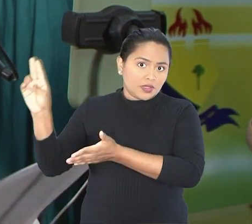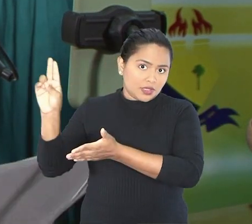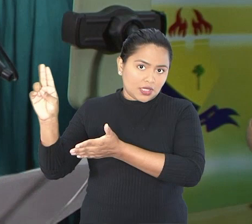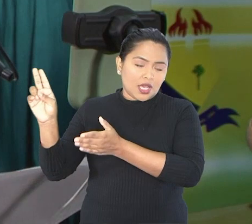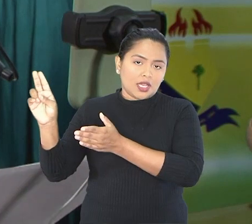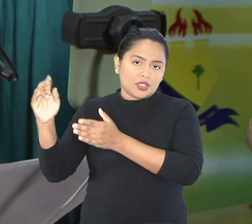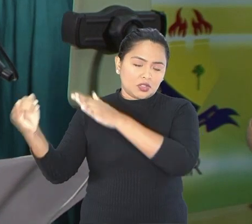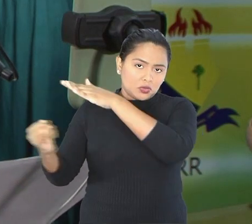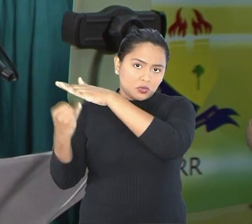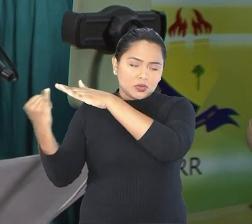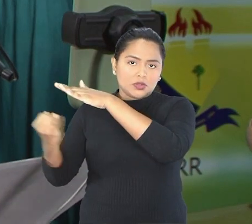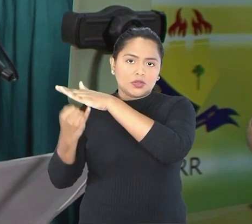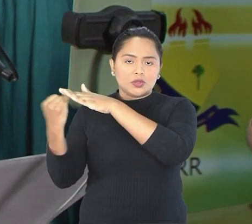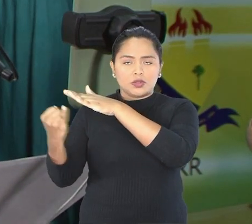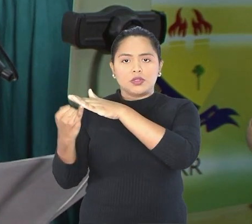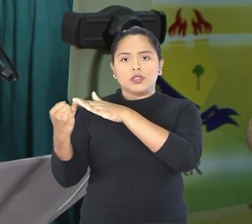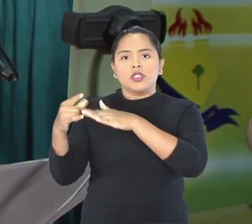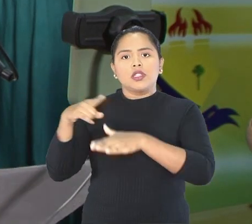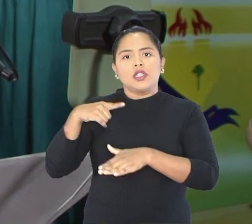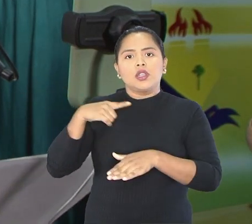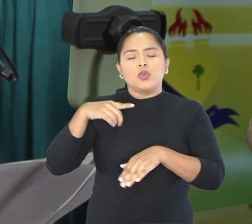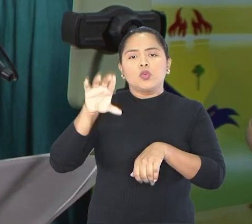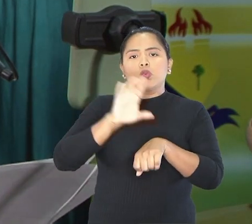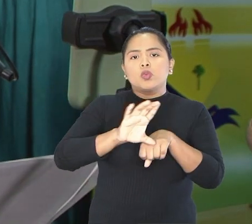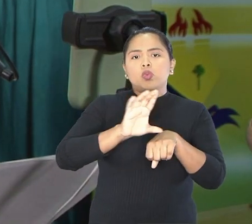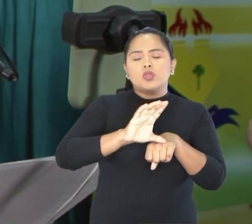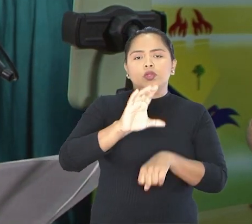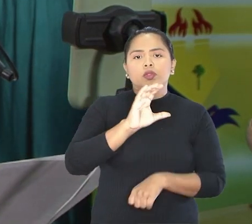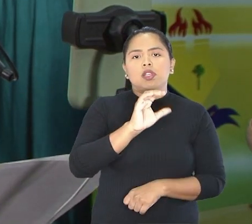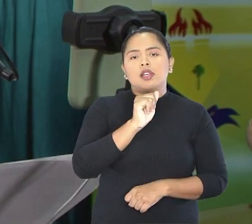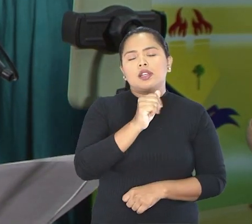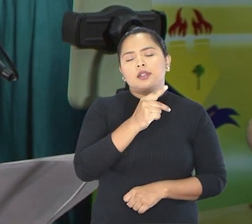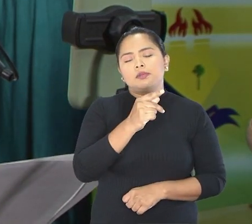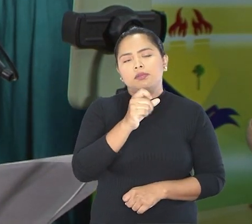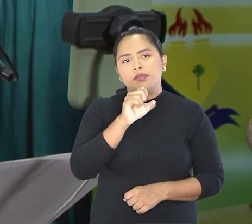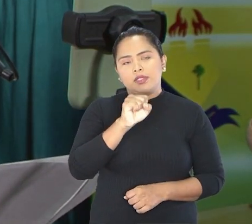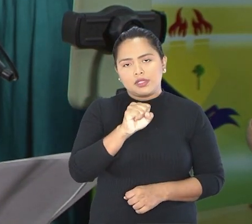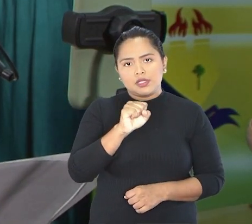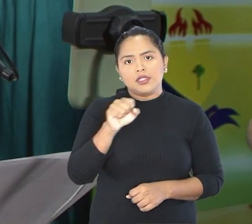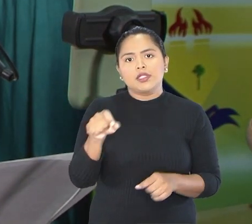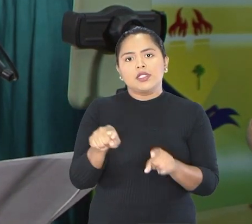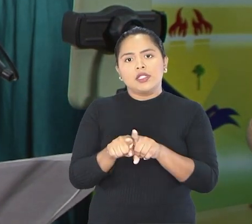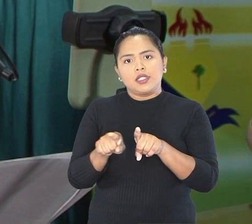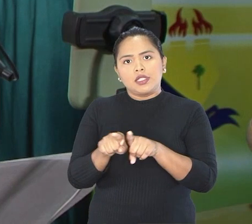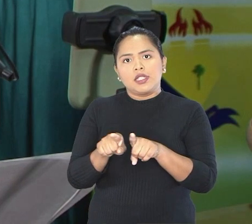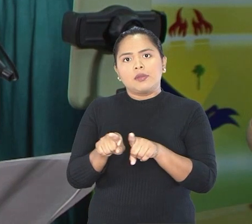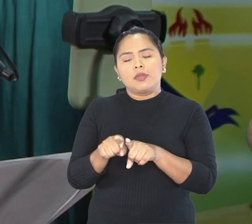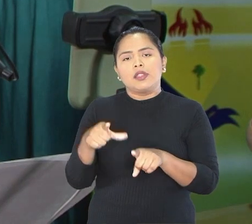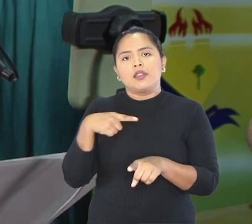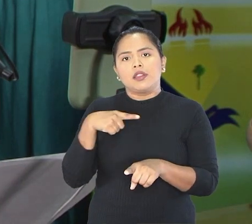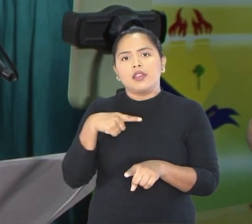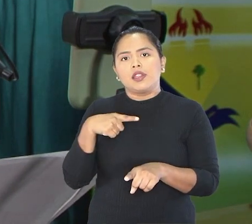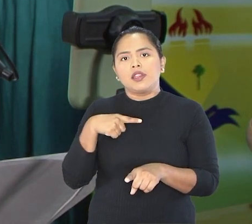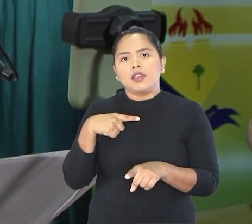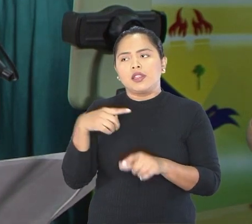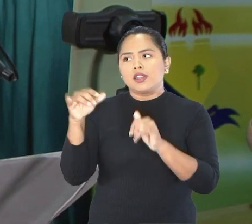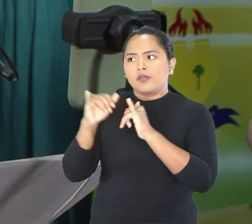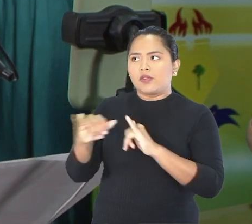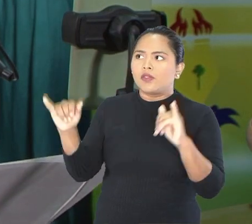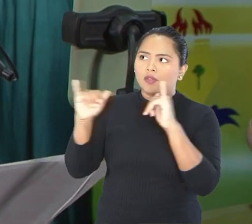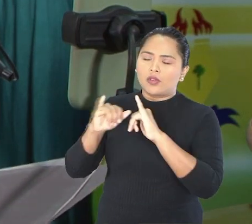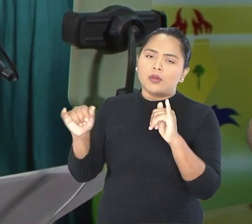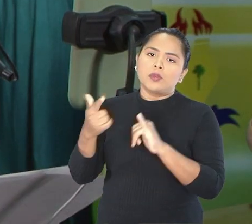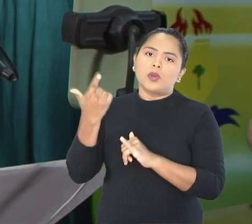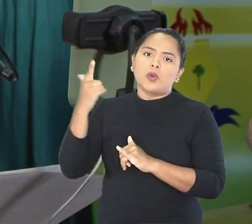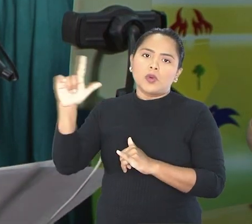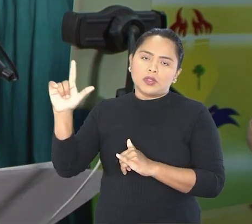Além desses cursos ofertados diretamente pela CAPES, o setor também orienta e divulga os cursos realizados por instituições parceiras, como a ENAP, que